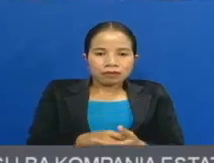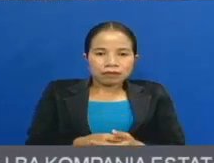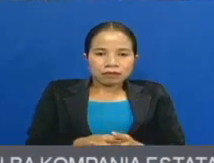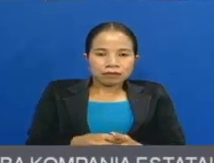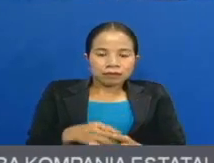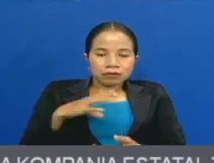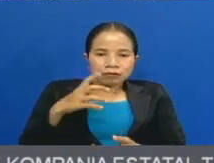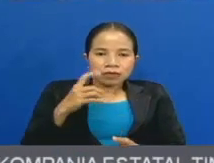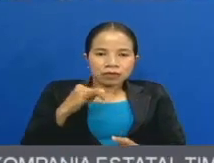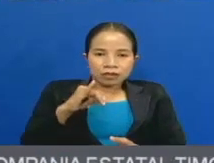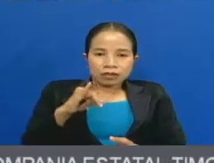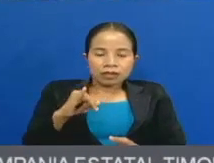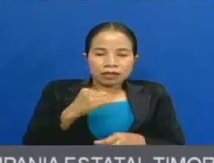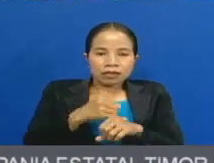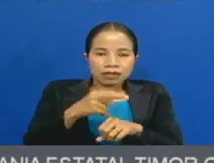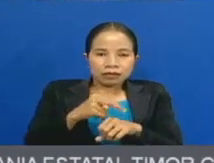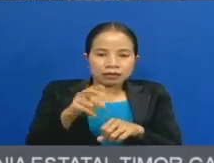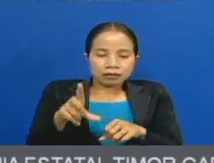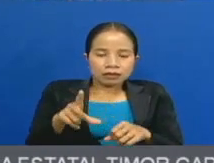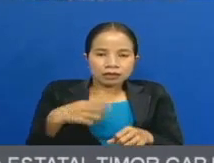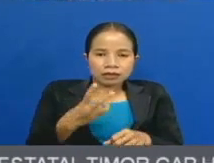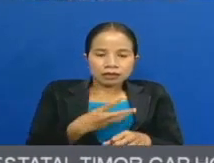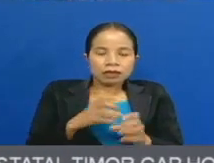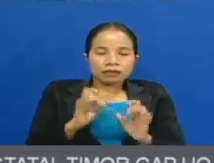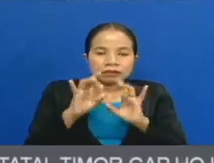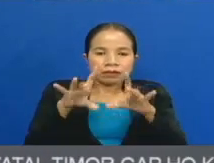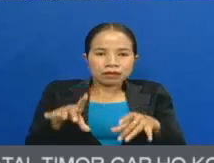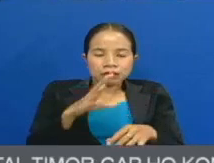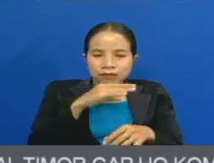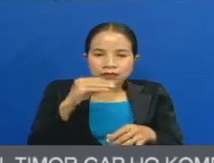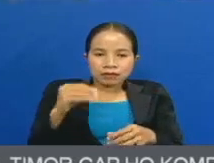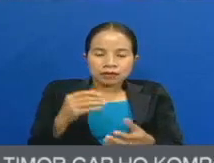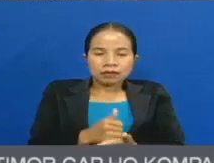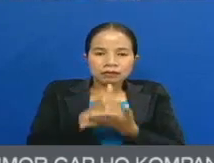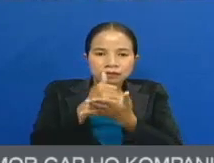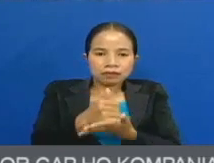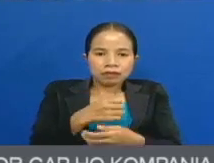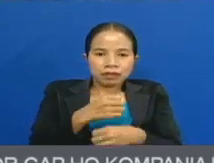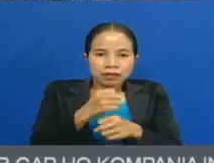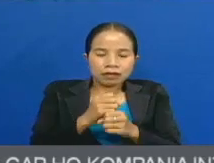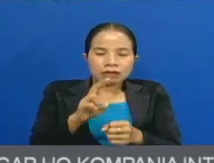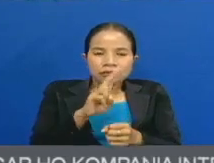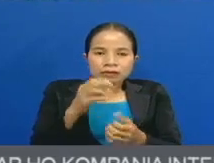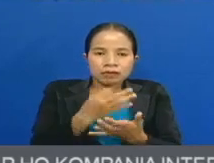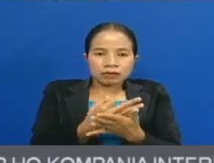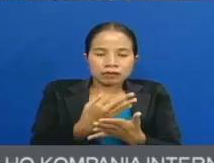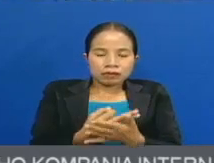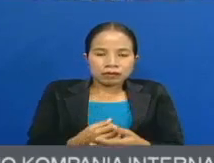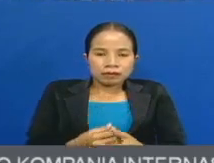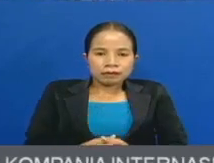Nicolau aeroporto internacional italiano. Austrália, nós ajuda ao financiamento